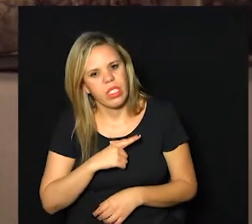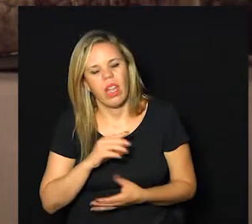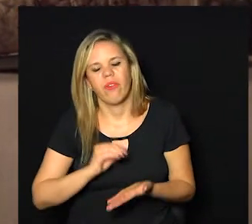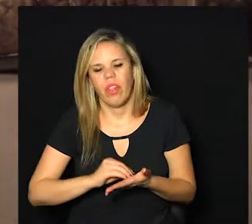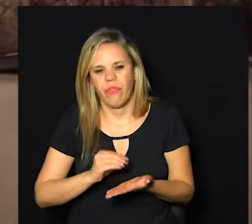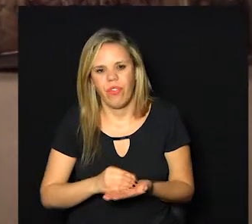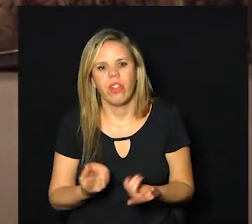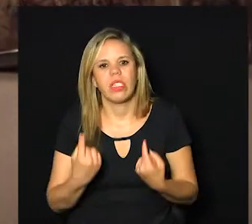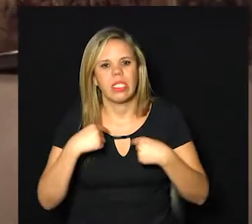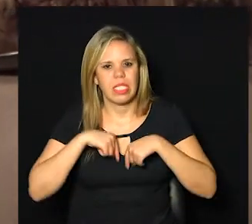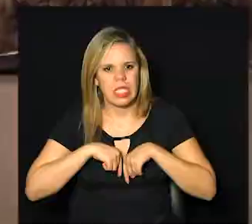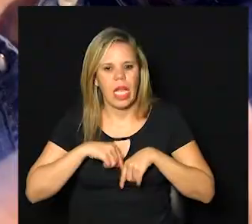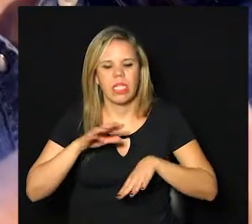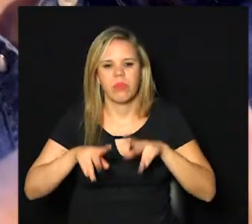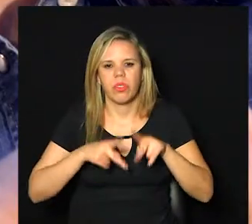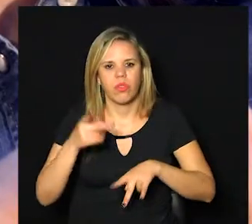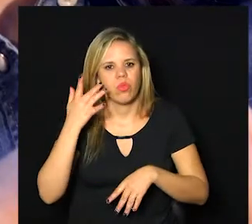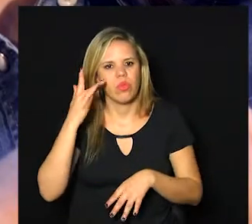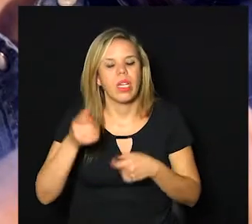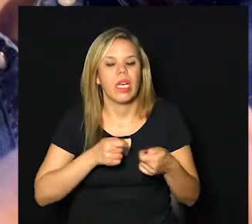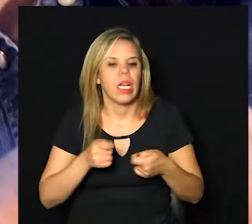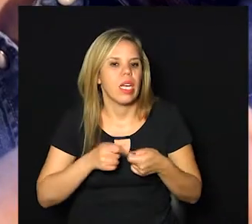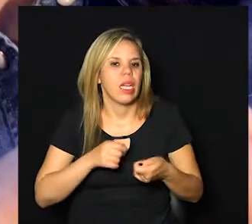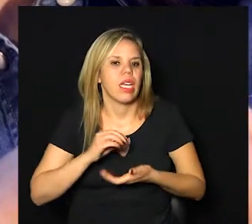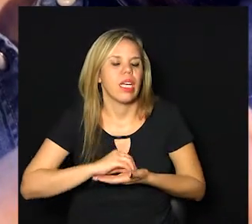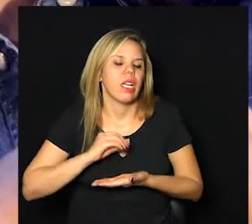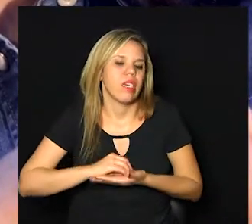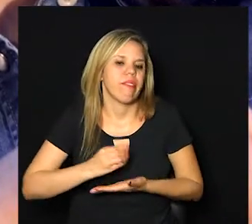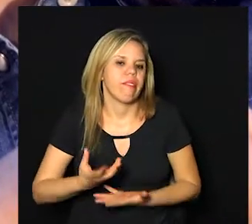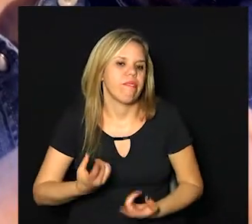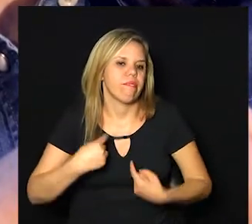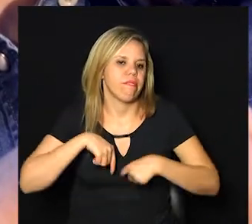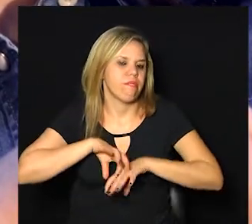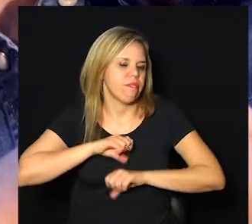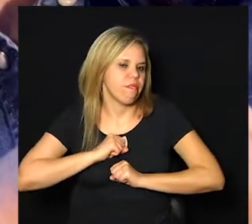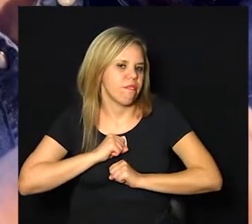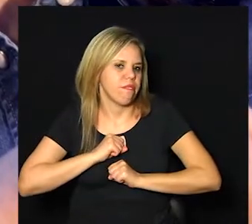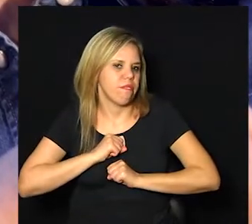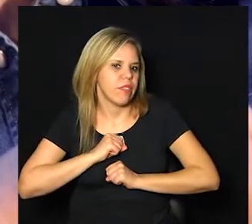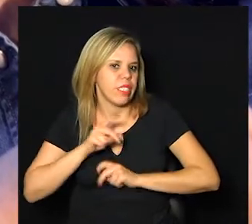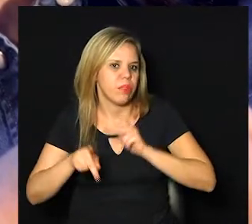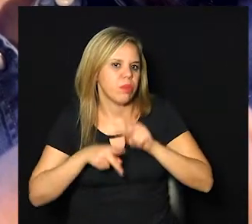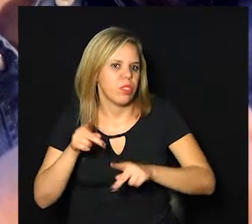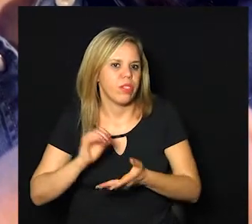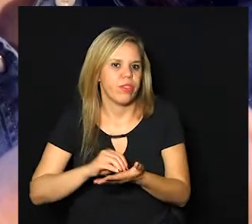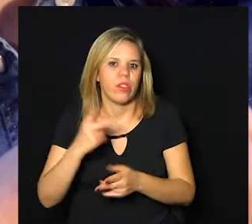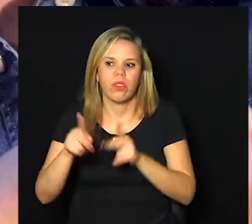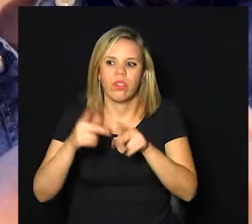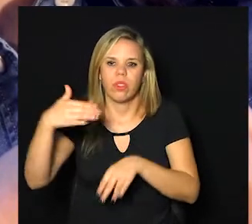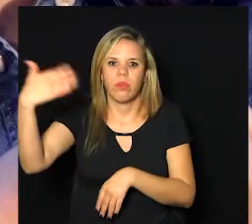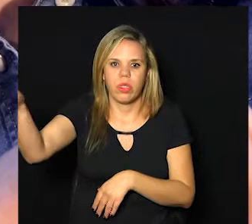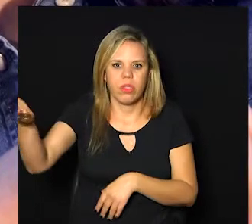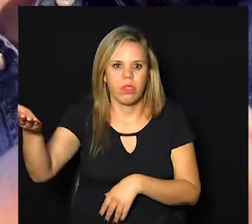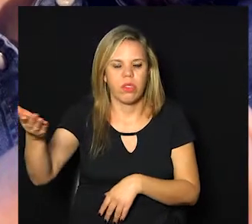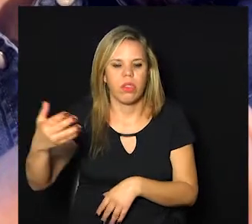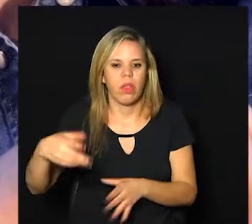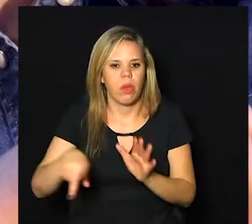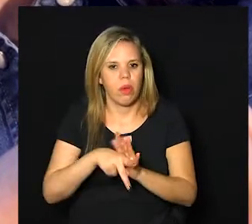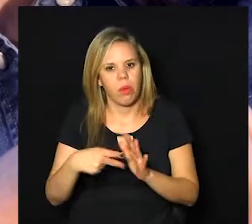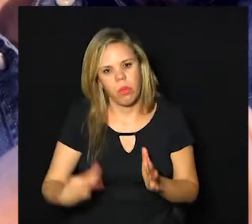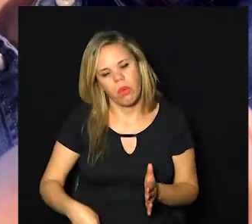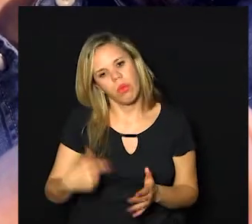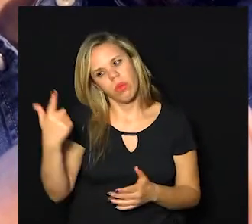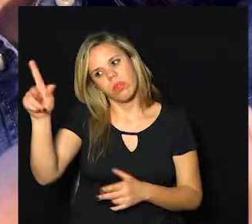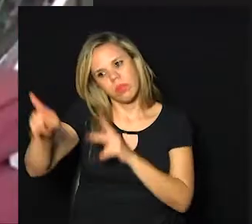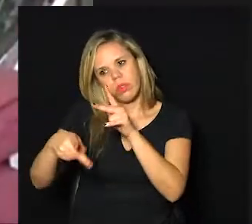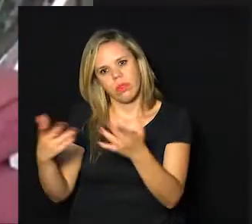faltas dentro da gente. Muitas pessoas não sabem lidar com as próprias faltas e muitas não sabem lidar com as faltas dos outros, né? Se não sabe lidar com a própria, que está